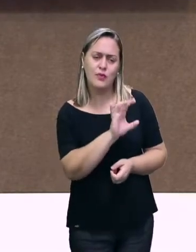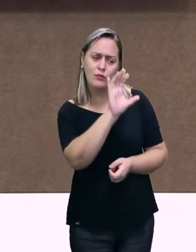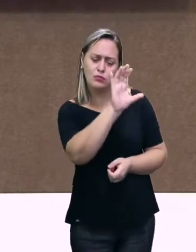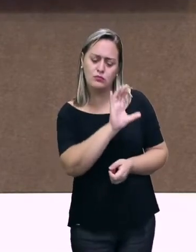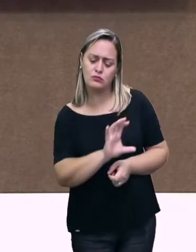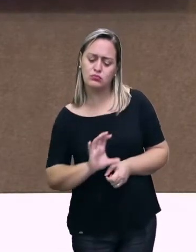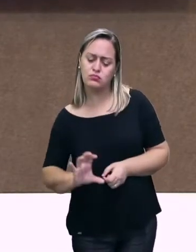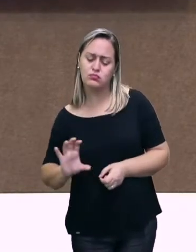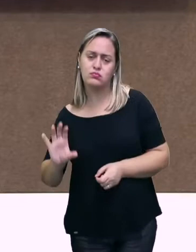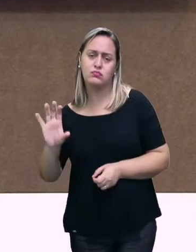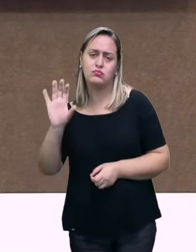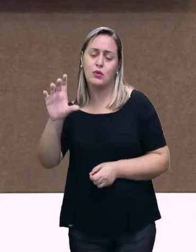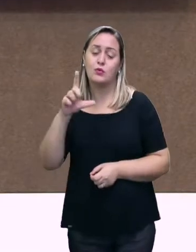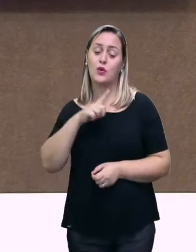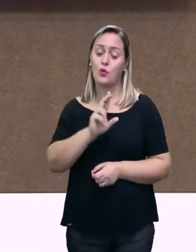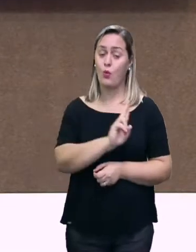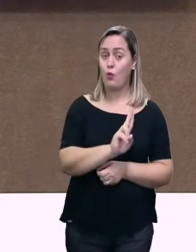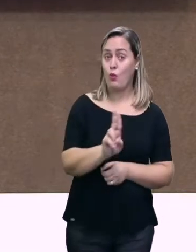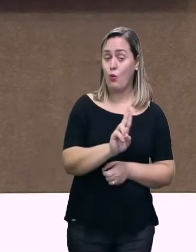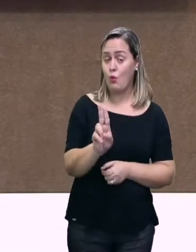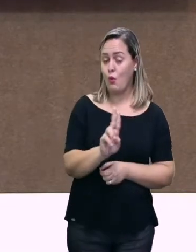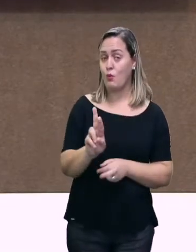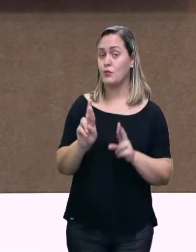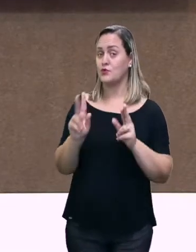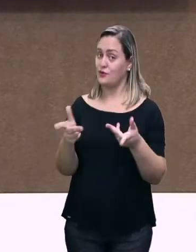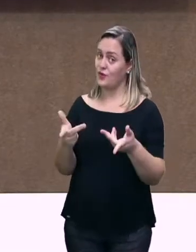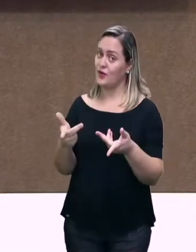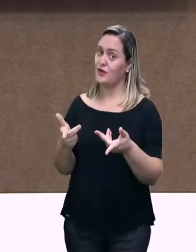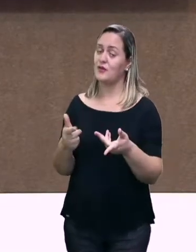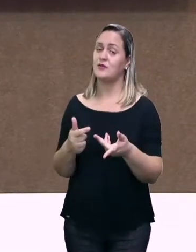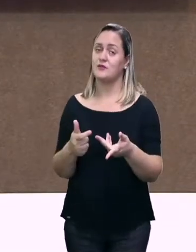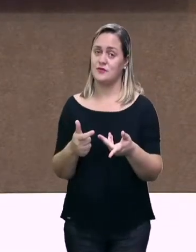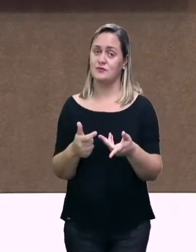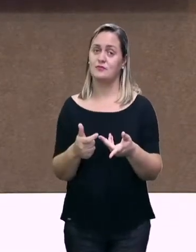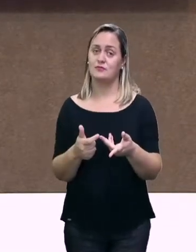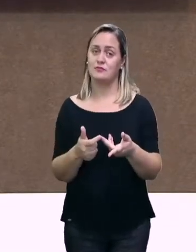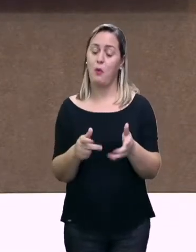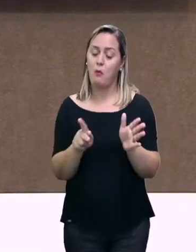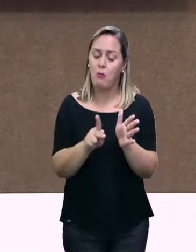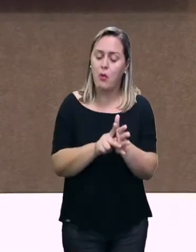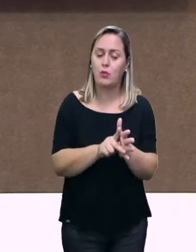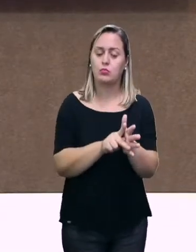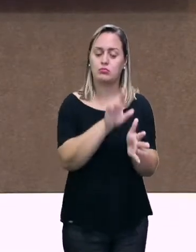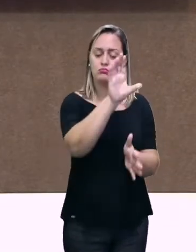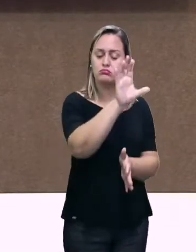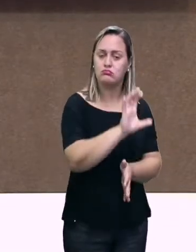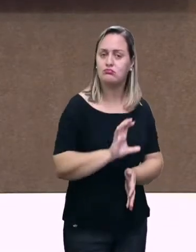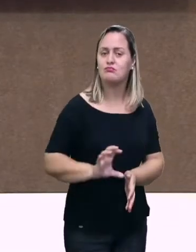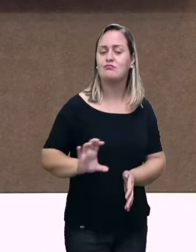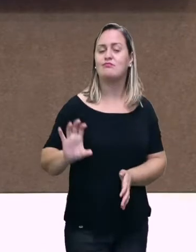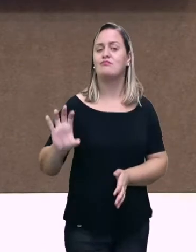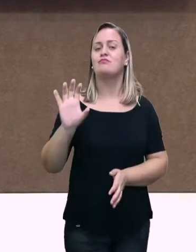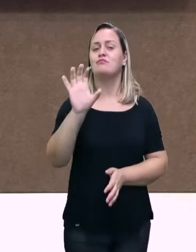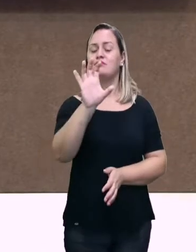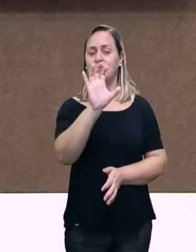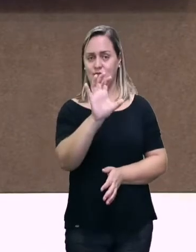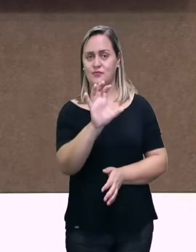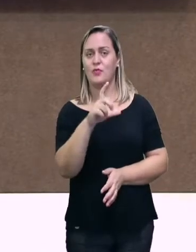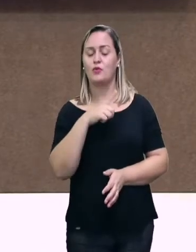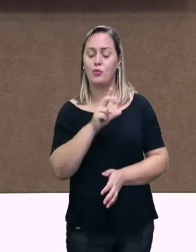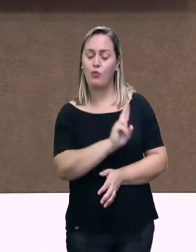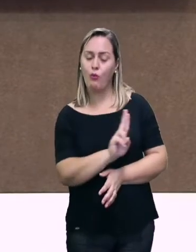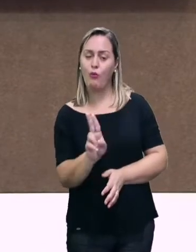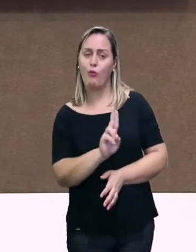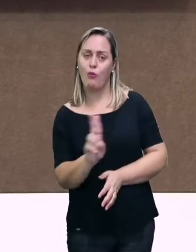tem regiões que vai ser 5 Marias, outras vai ser belisca, enfim, cada região conhece de